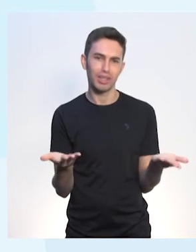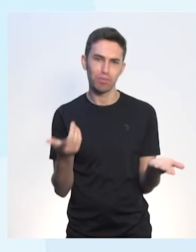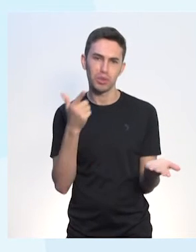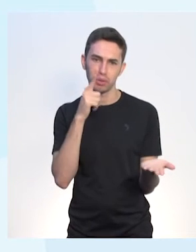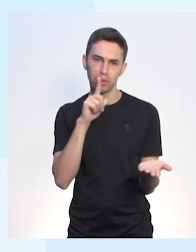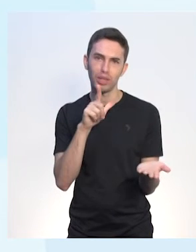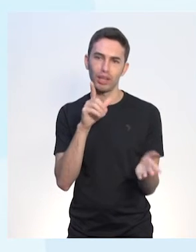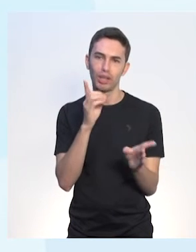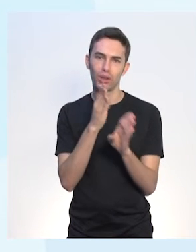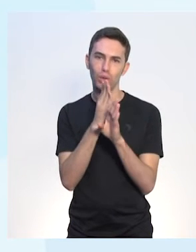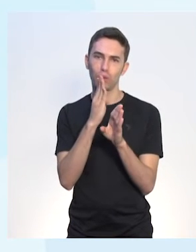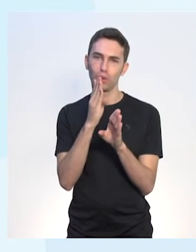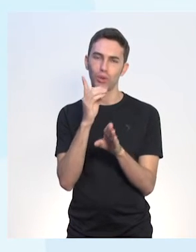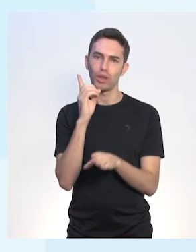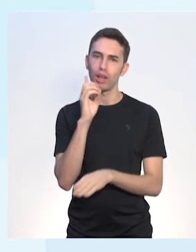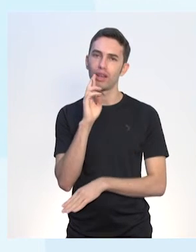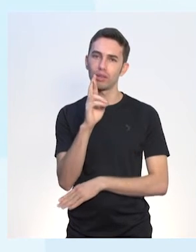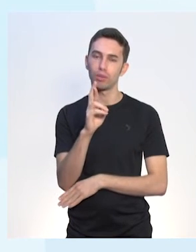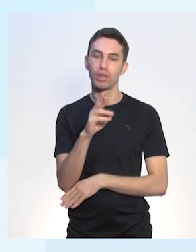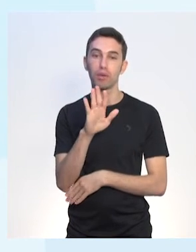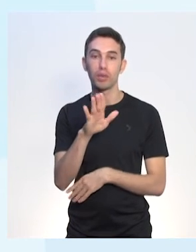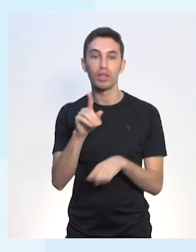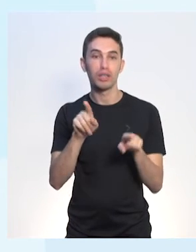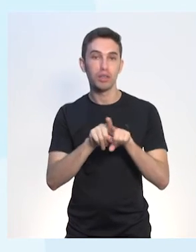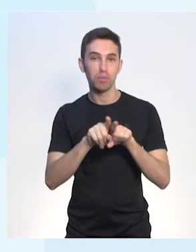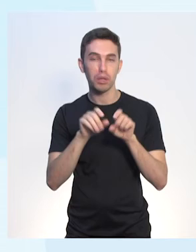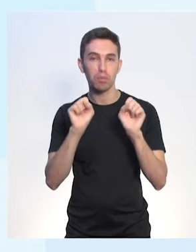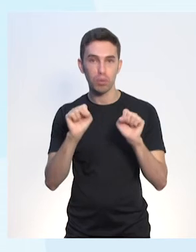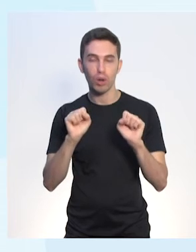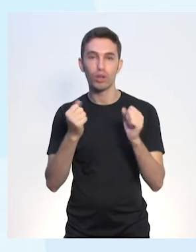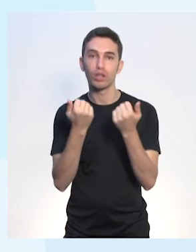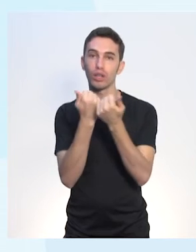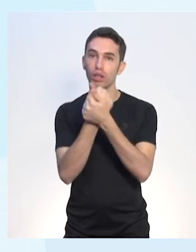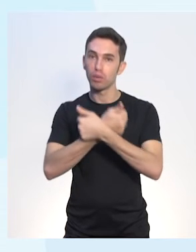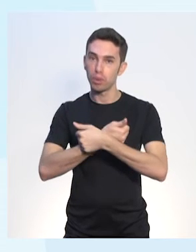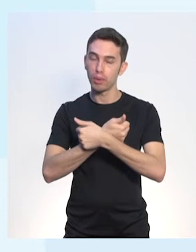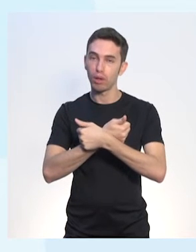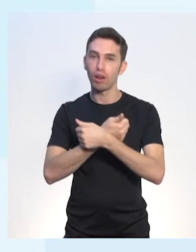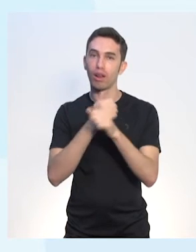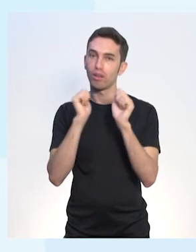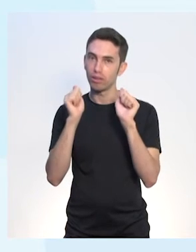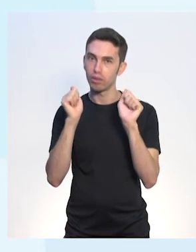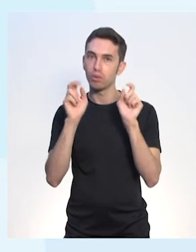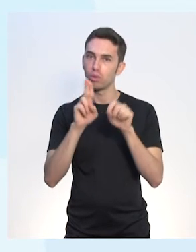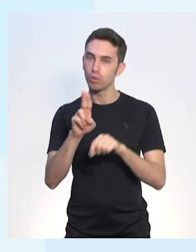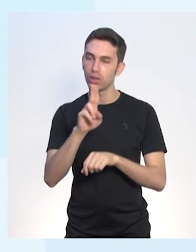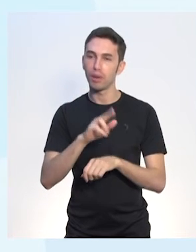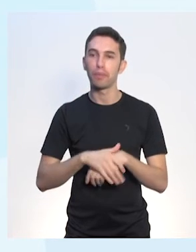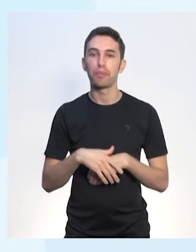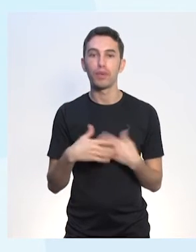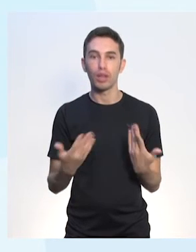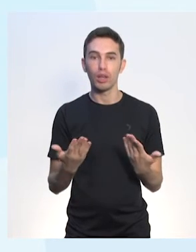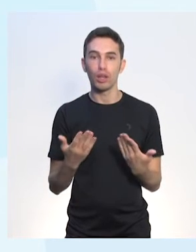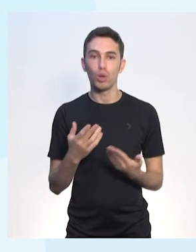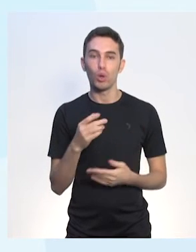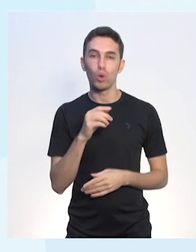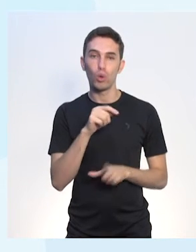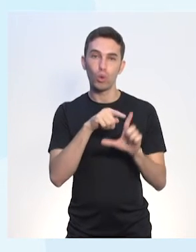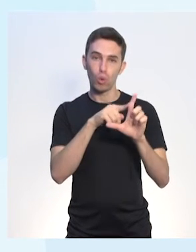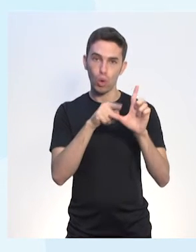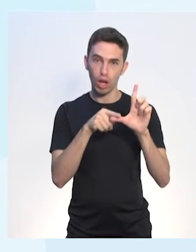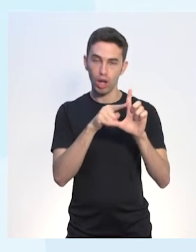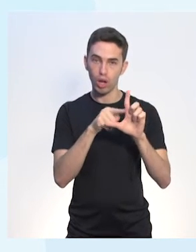de fazer. Só que eu também posso fazer na perspectiva da equação de primeiro grau. Pode. Em que eu chamo o